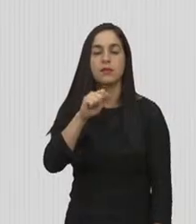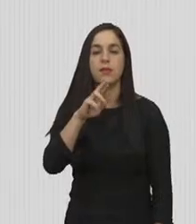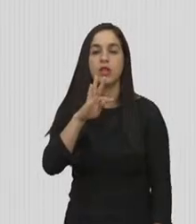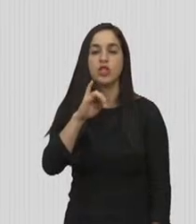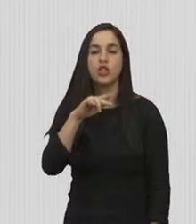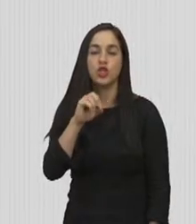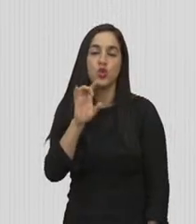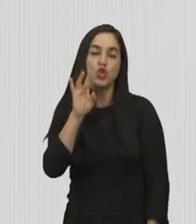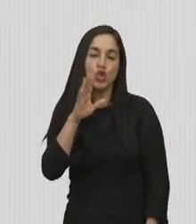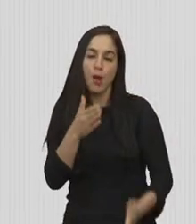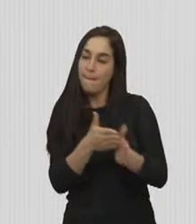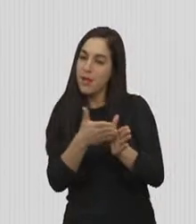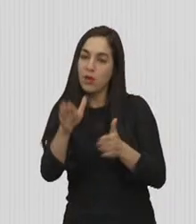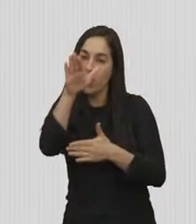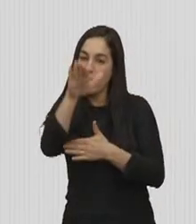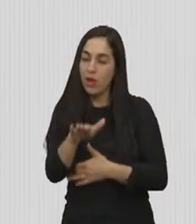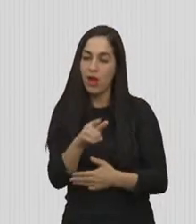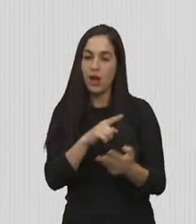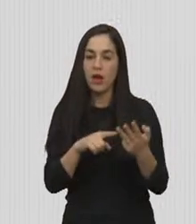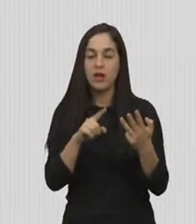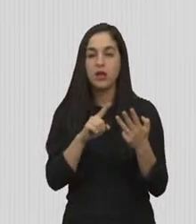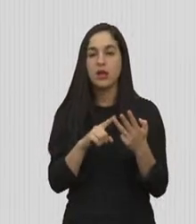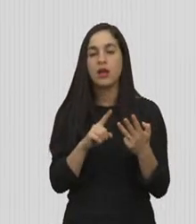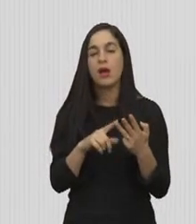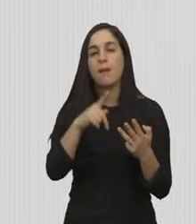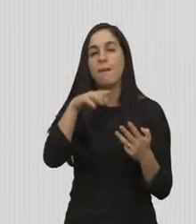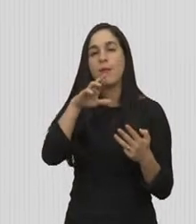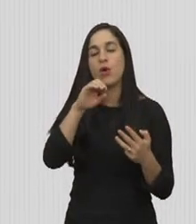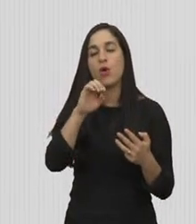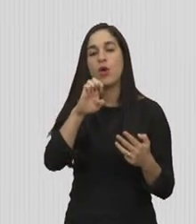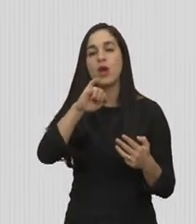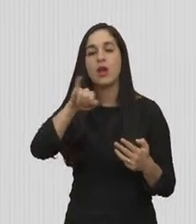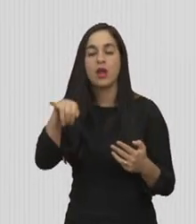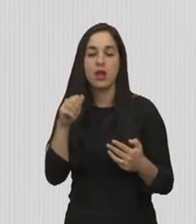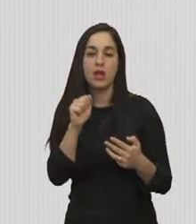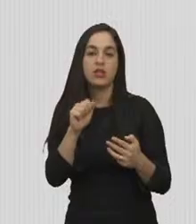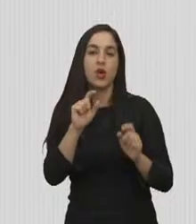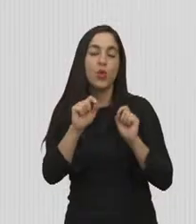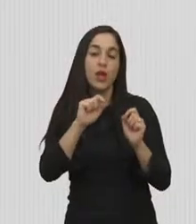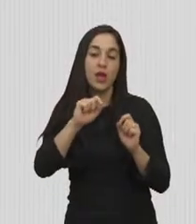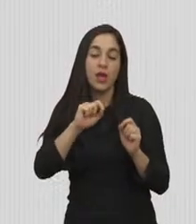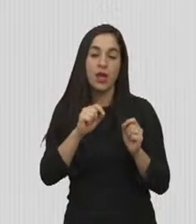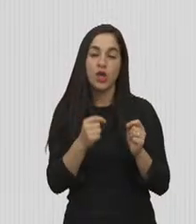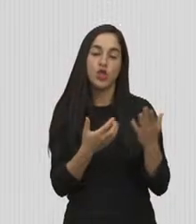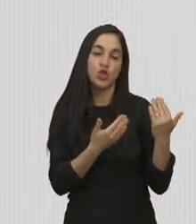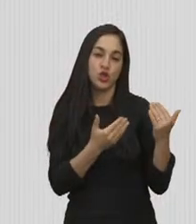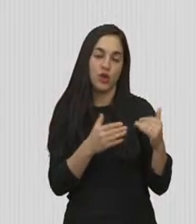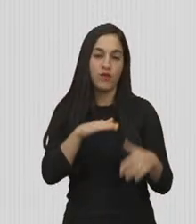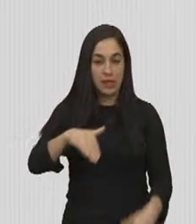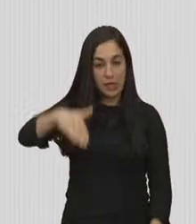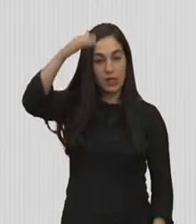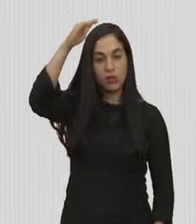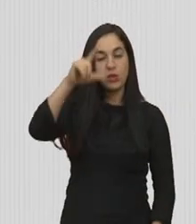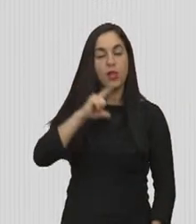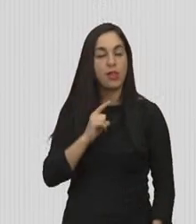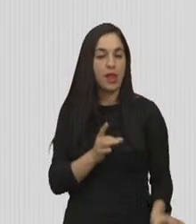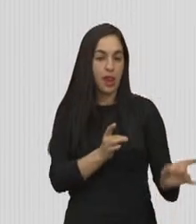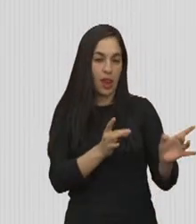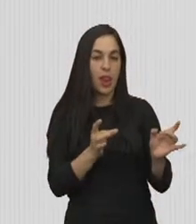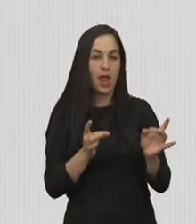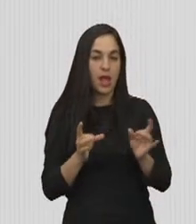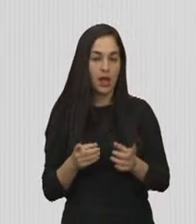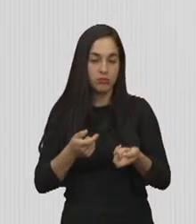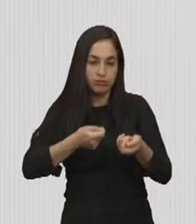O técnico em logística integrado ao ensino médio, que é o ProEja, que é o EJA, que é a Educação de Jovens e Adultos, com o técnico, ok?